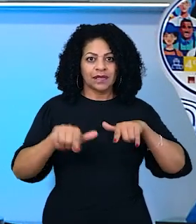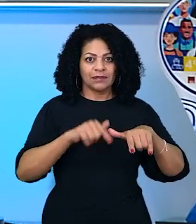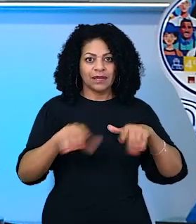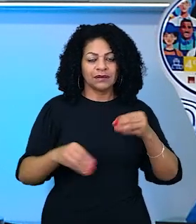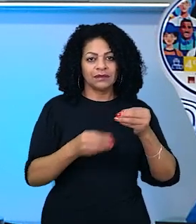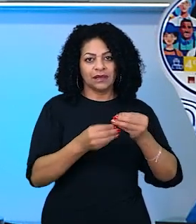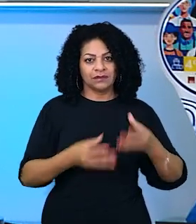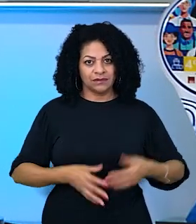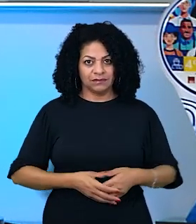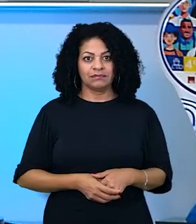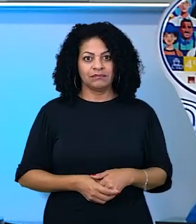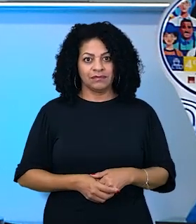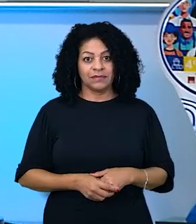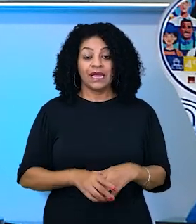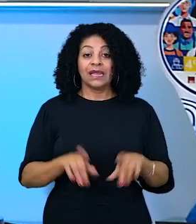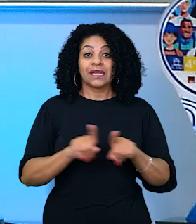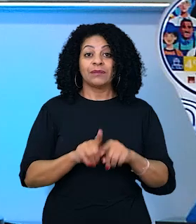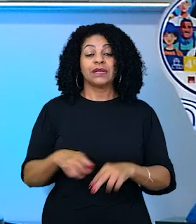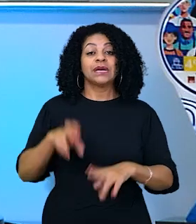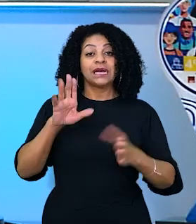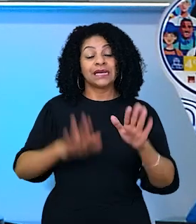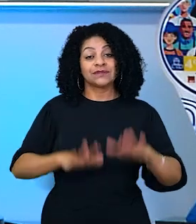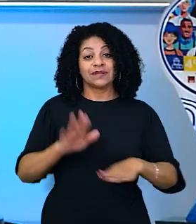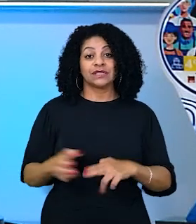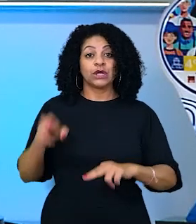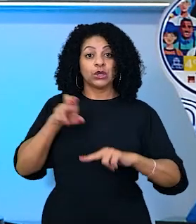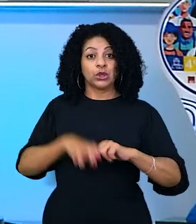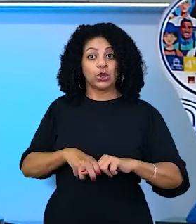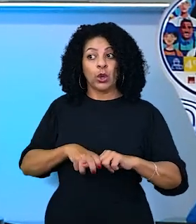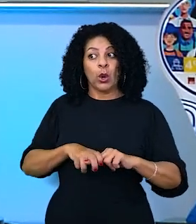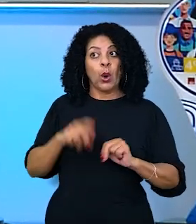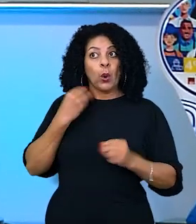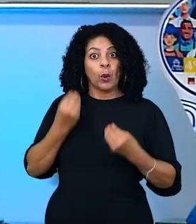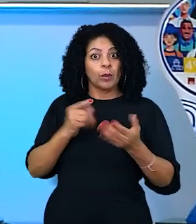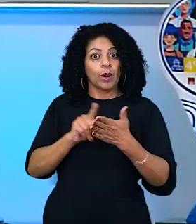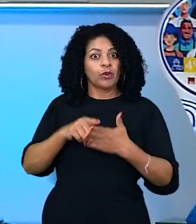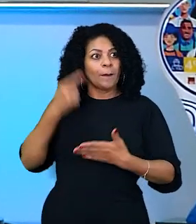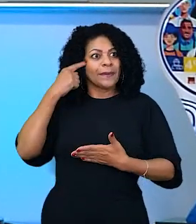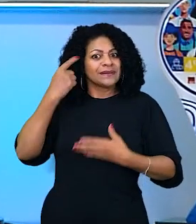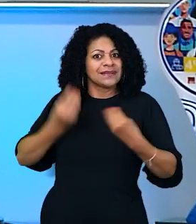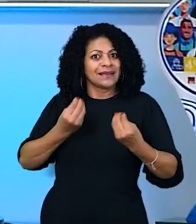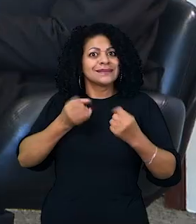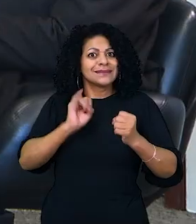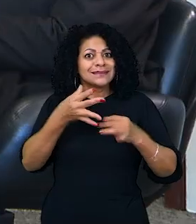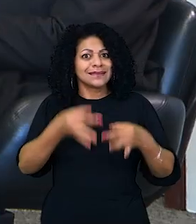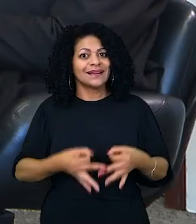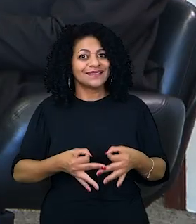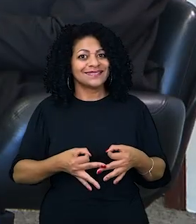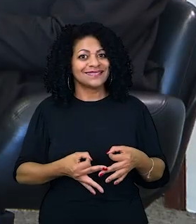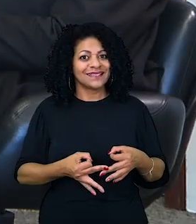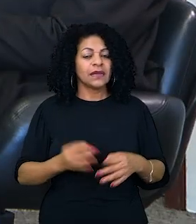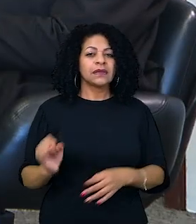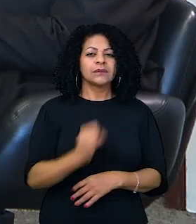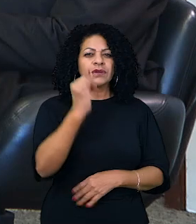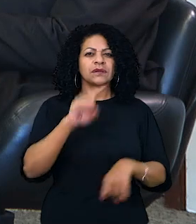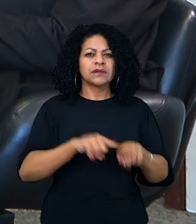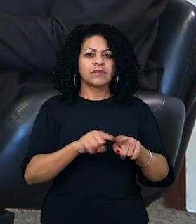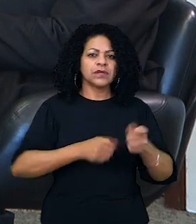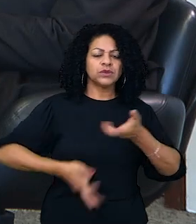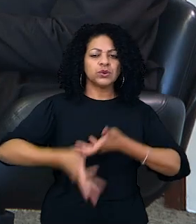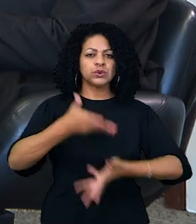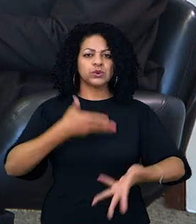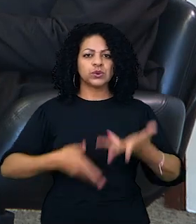e menos uma ideia de como eu estou sentado nessa cadeira ou de como essa mesa está em posição em relação ao meu corpo. Outro aspecto importante é